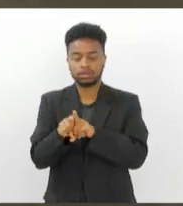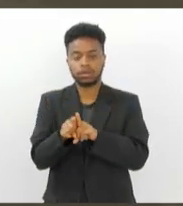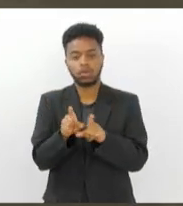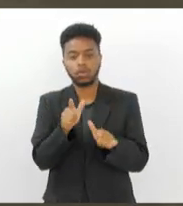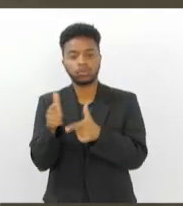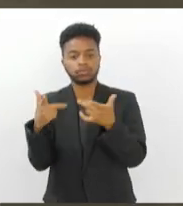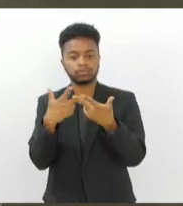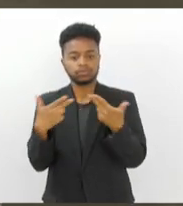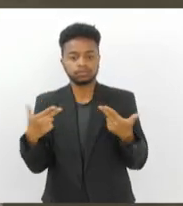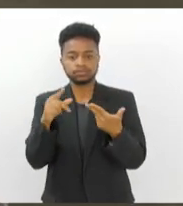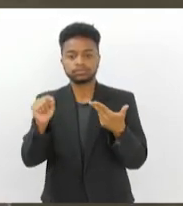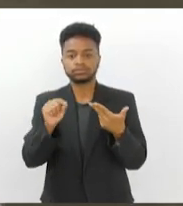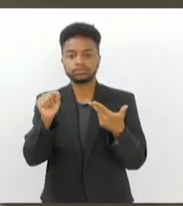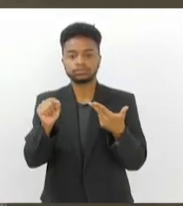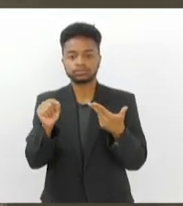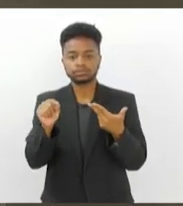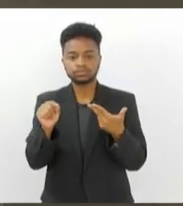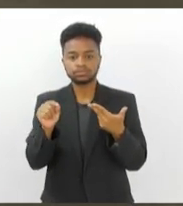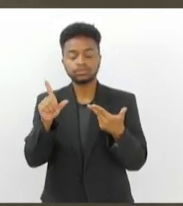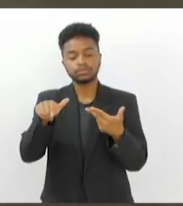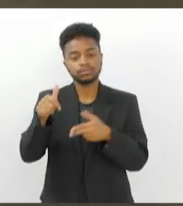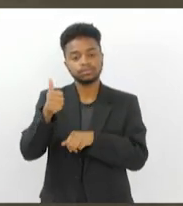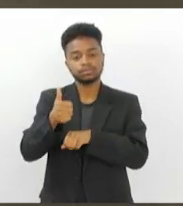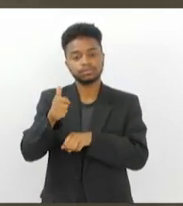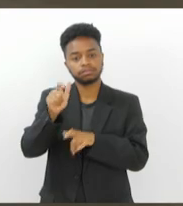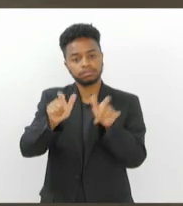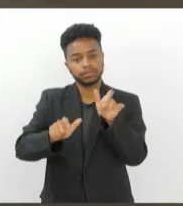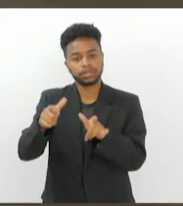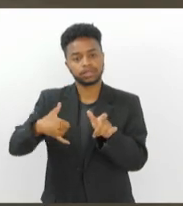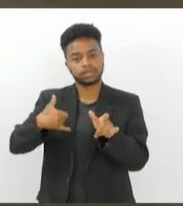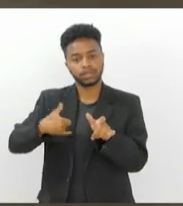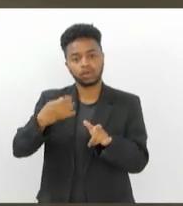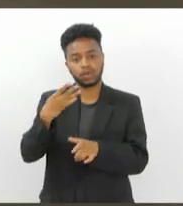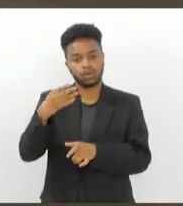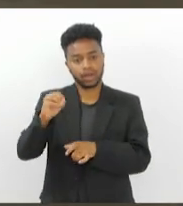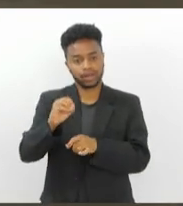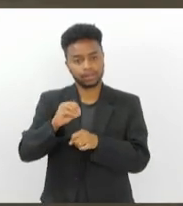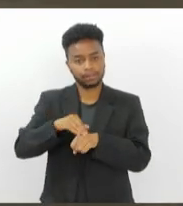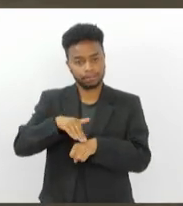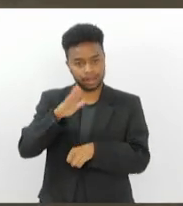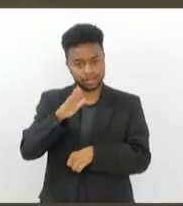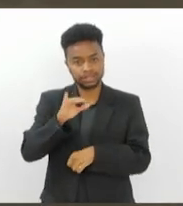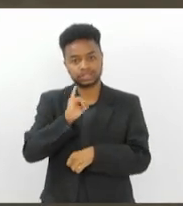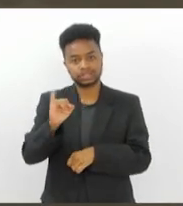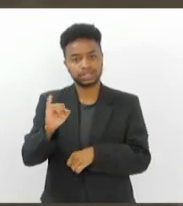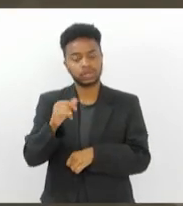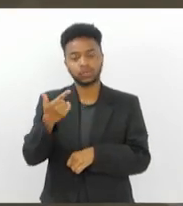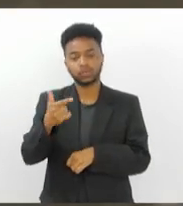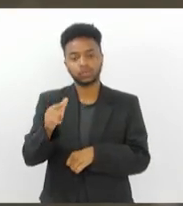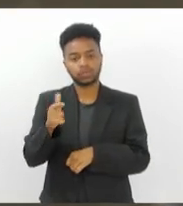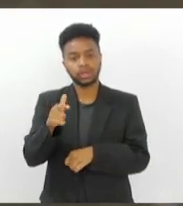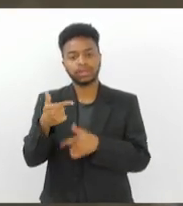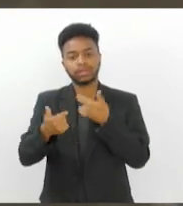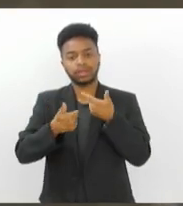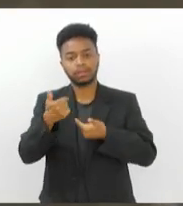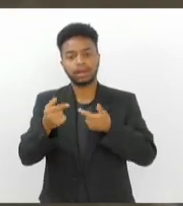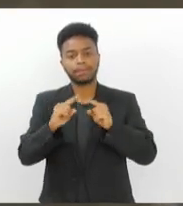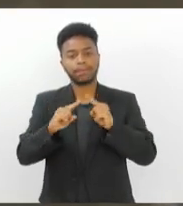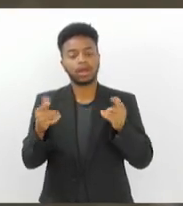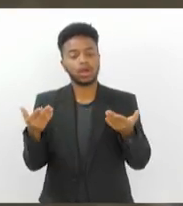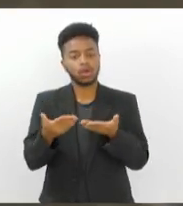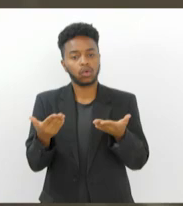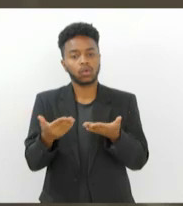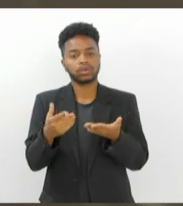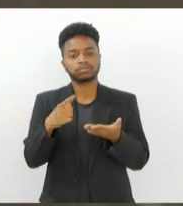eh são as pessoas acima de 40 anos que foram desempregadas em algum momento e hoje tem muitas